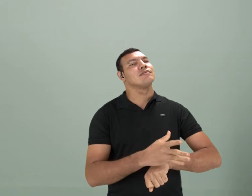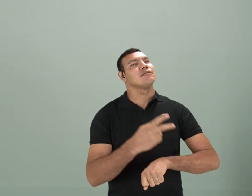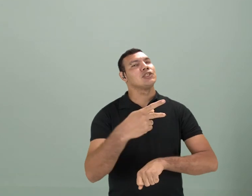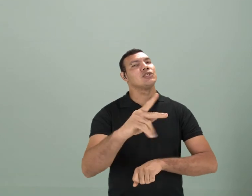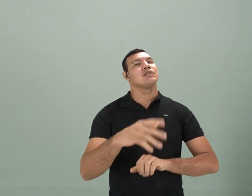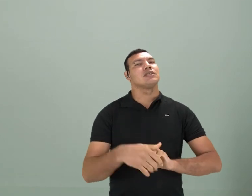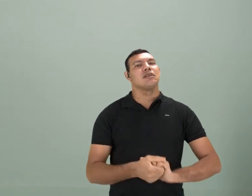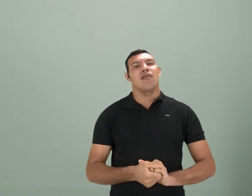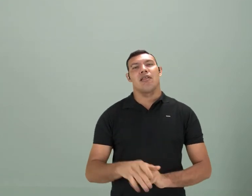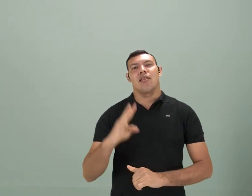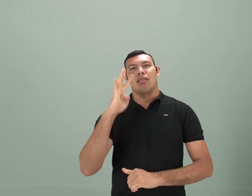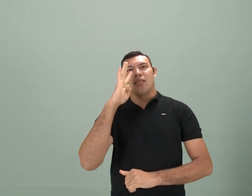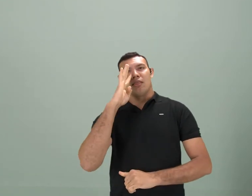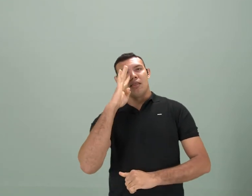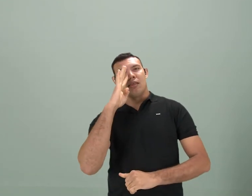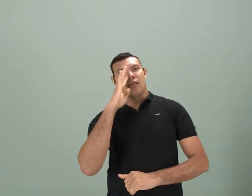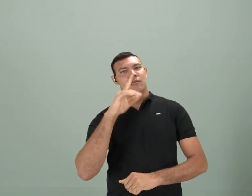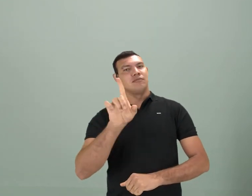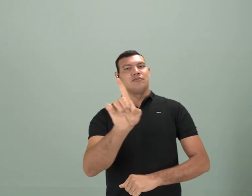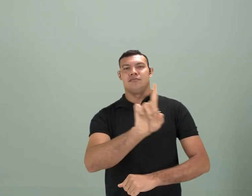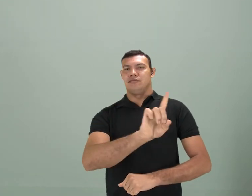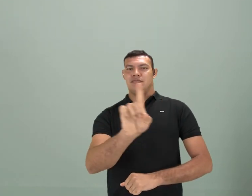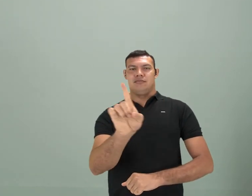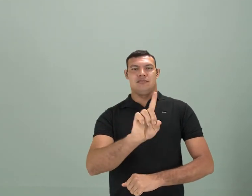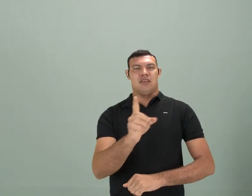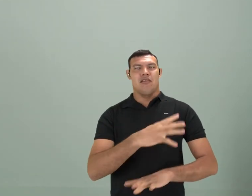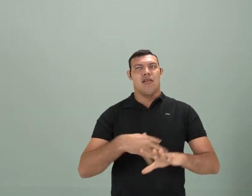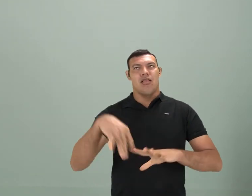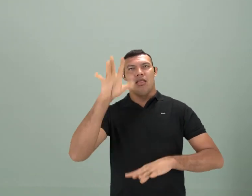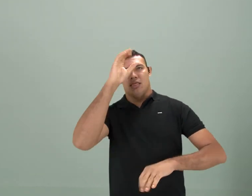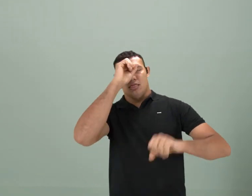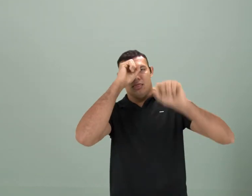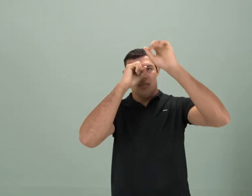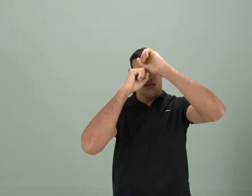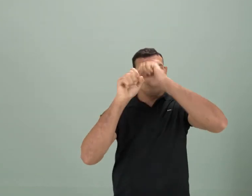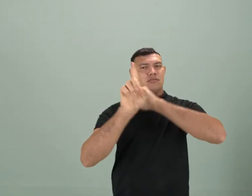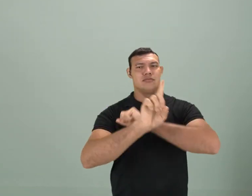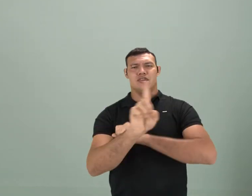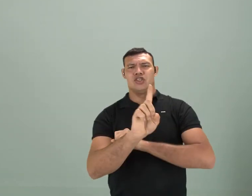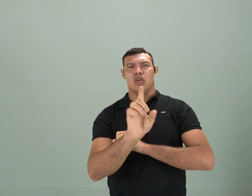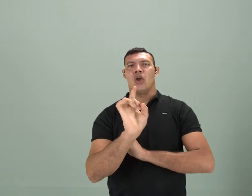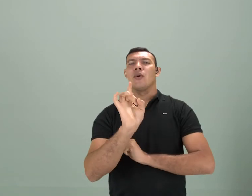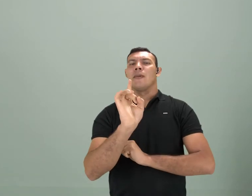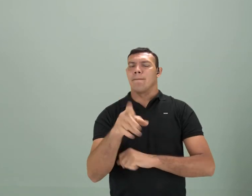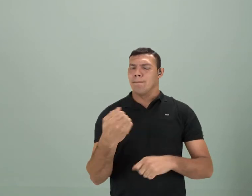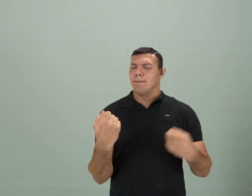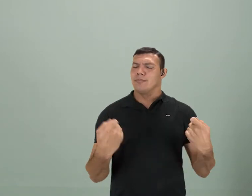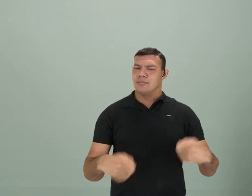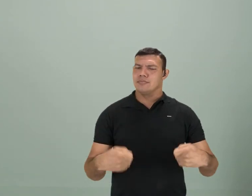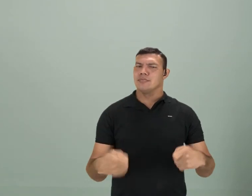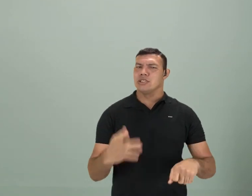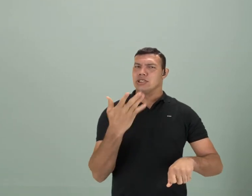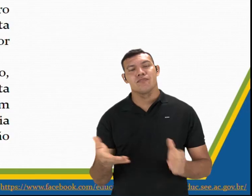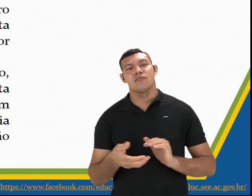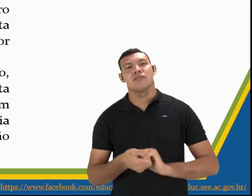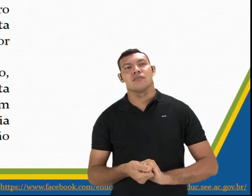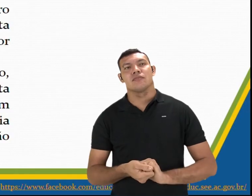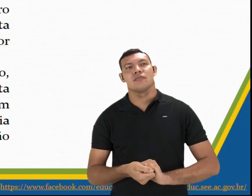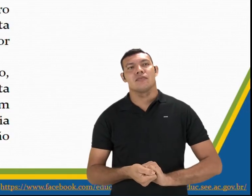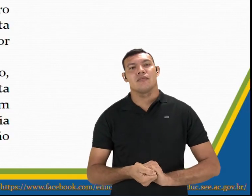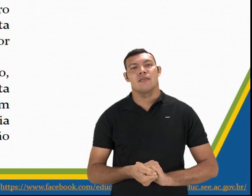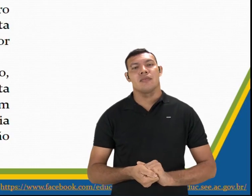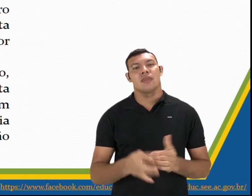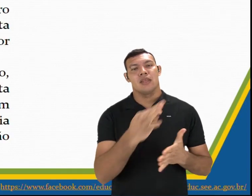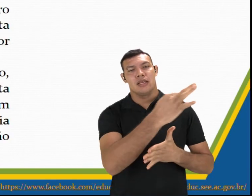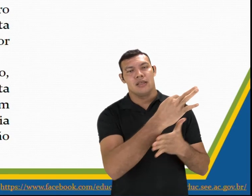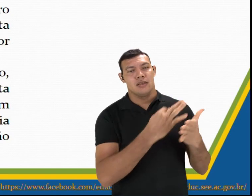como espectadores passivos do aprendizado. Vocês têm que exercitar. Então, vamos aqui, a proposta é a seguinte. Temos